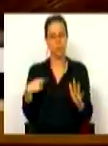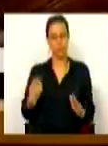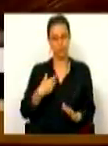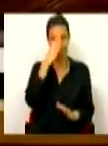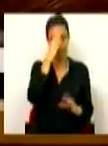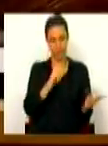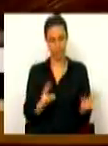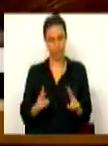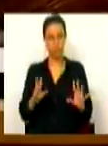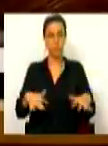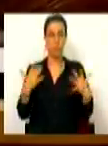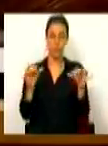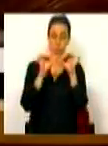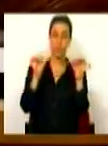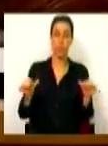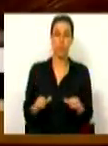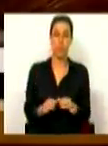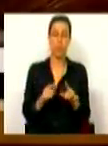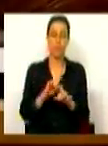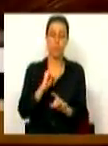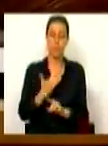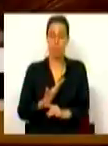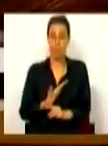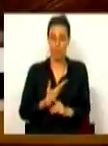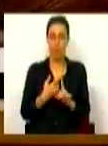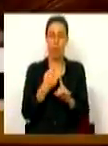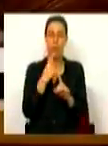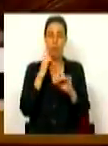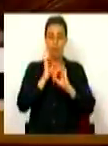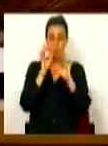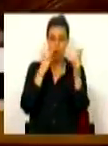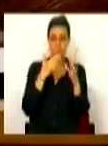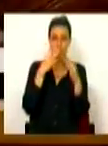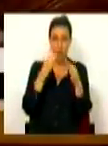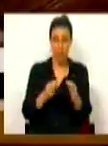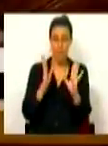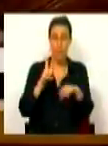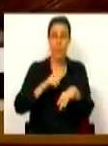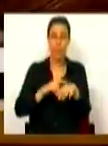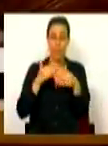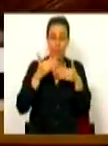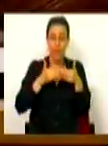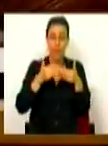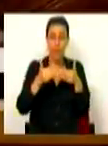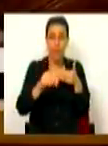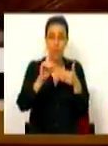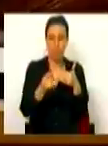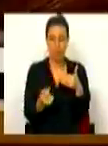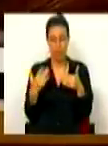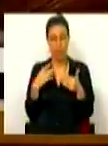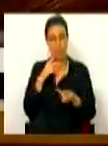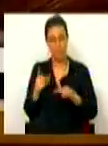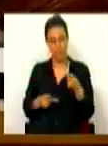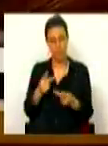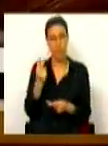que alterações em qualquer sistema de ID, para ser transparente e credível, requer tempo. A recente